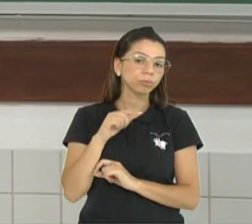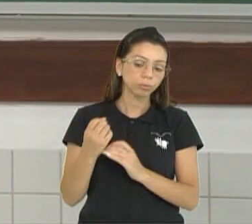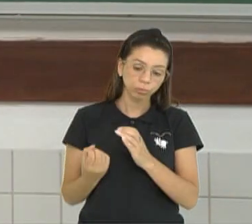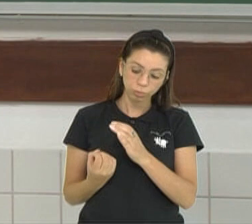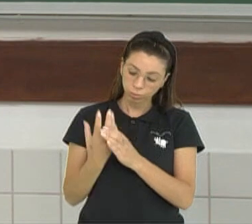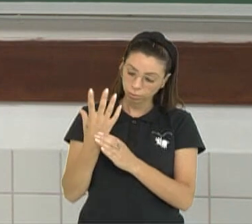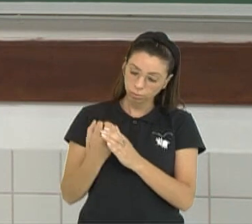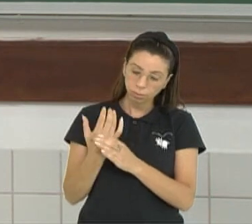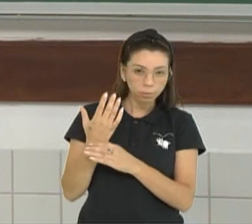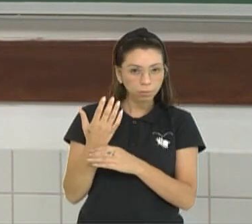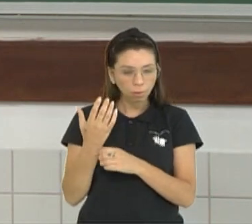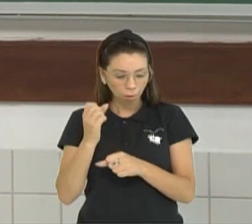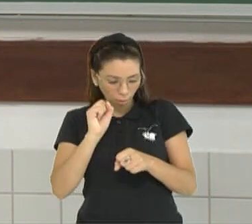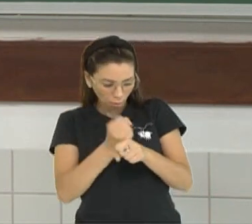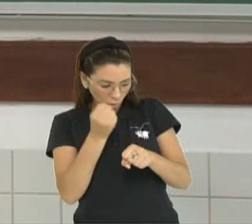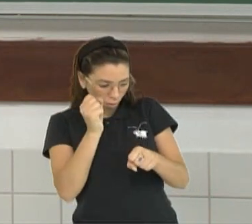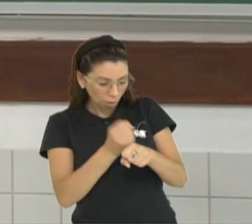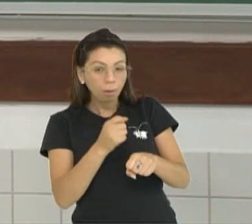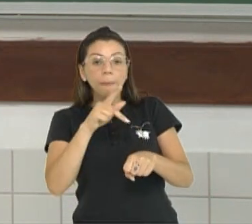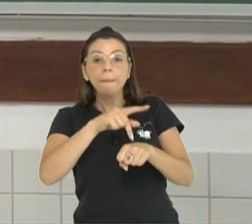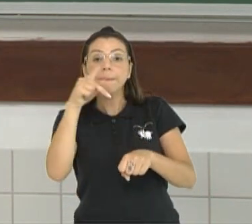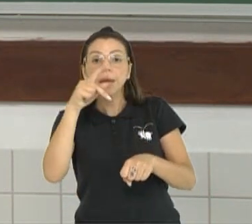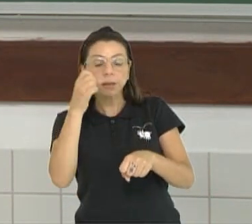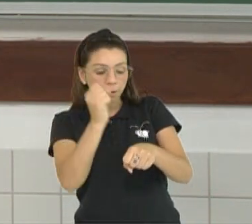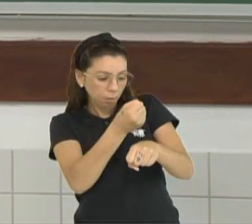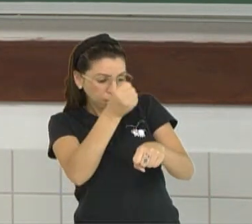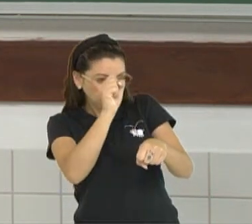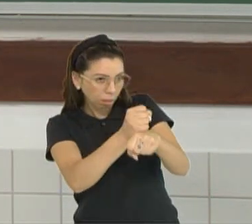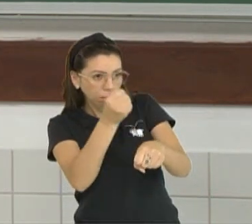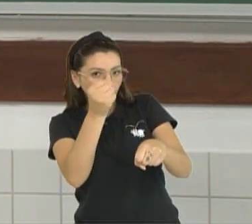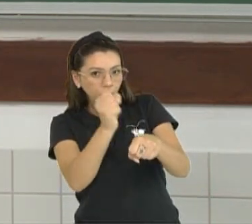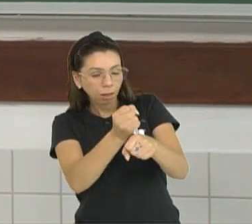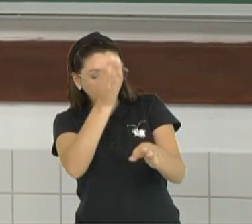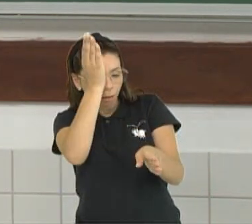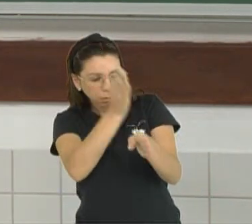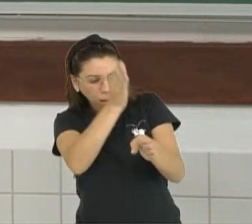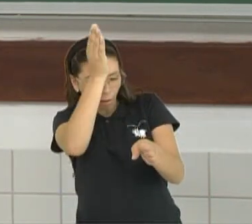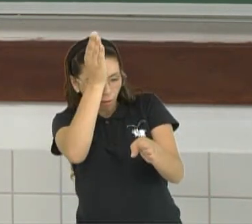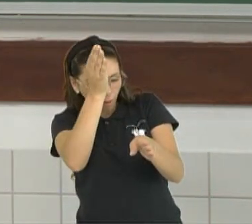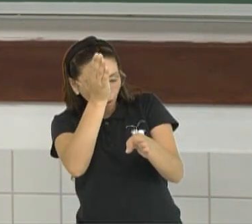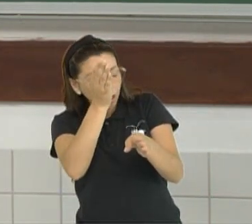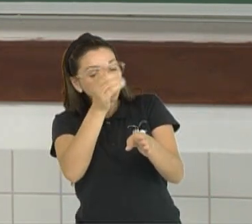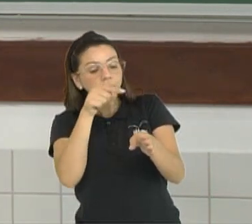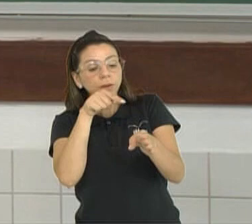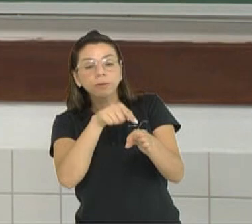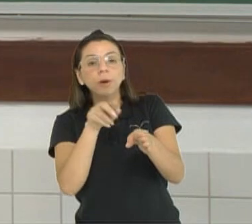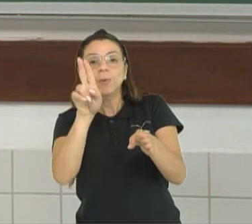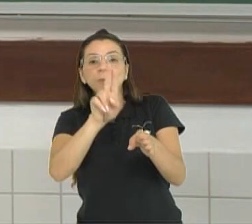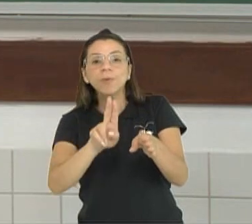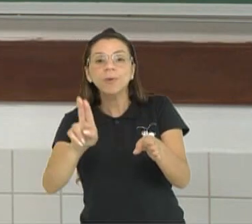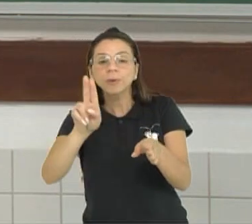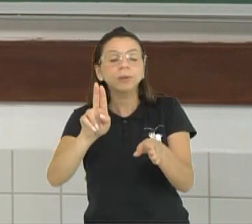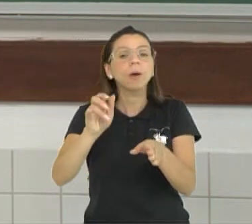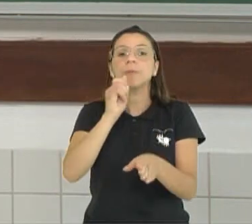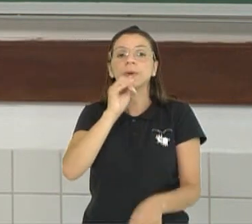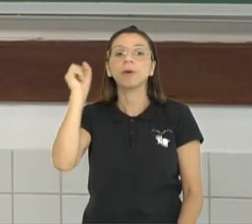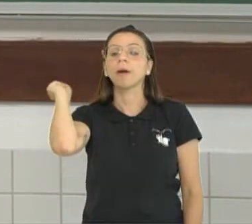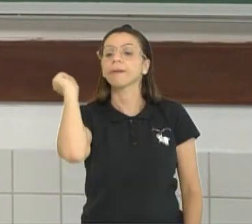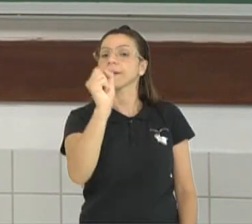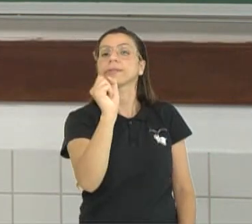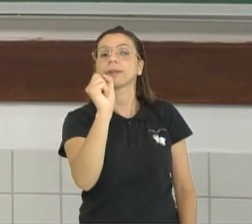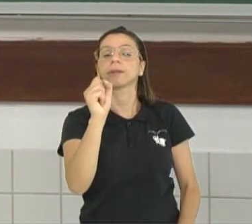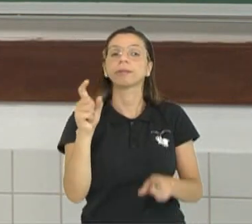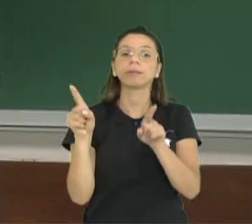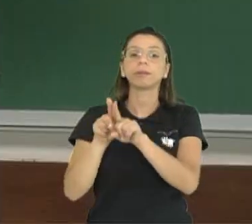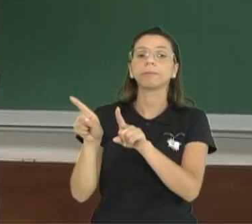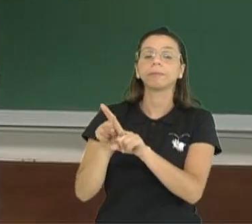criar ferramentas com pedra lascada. Então ele vai lascar as pedras e com isso ele vai conseguir caçar. Com isso ele